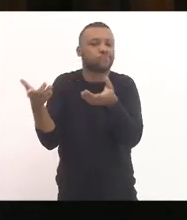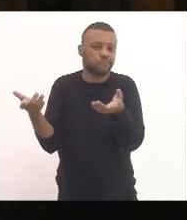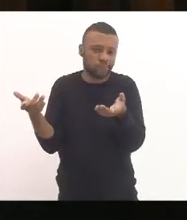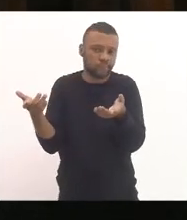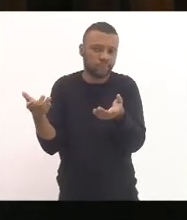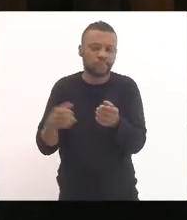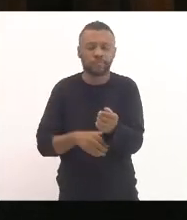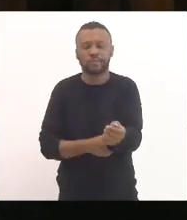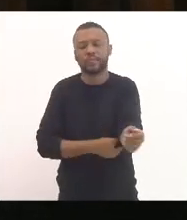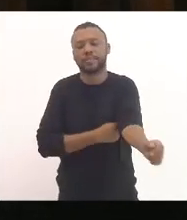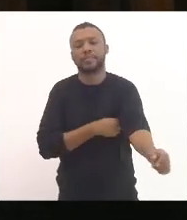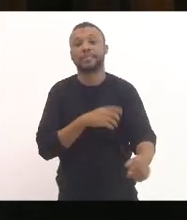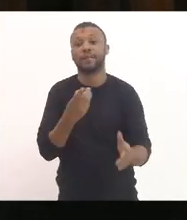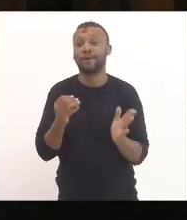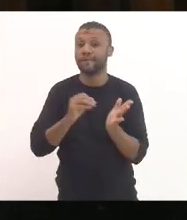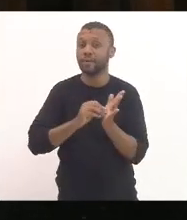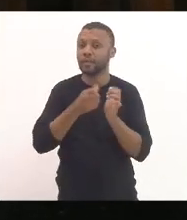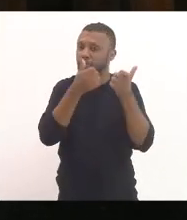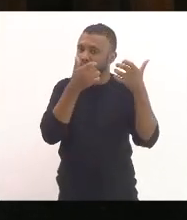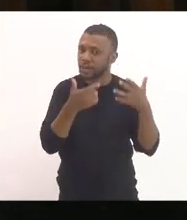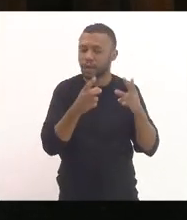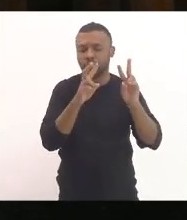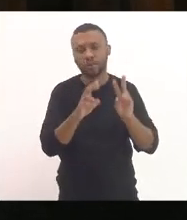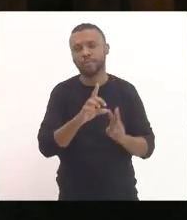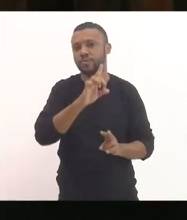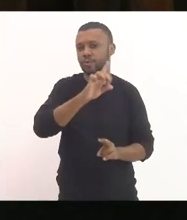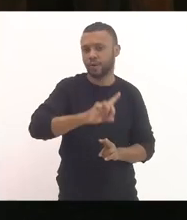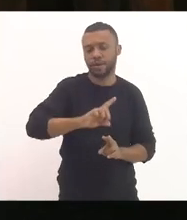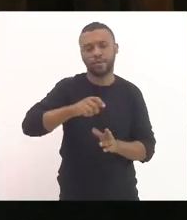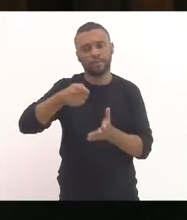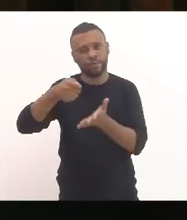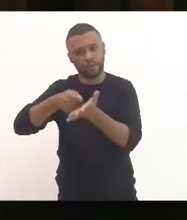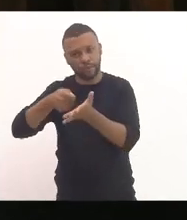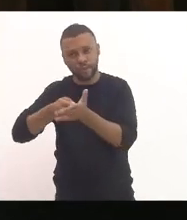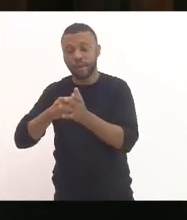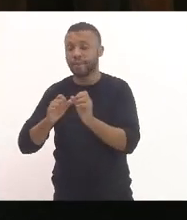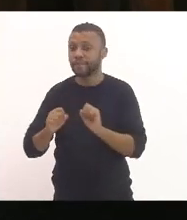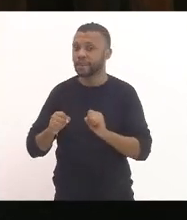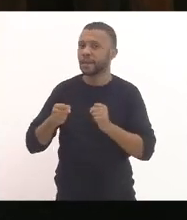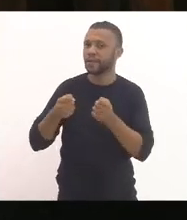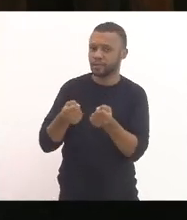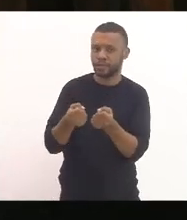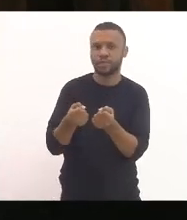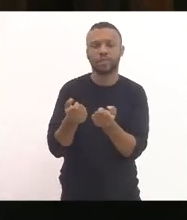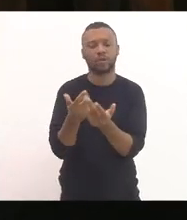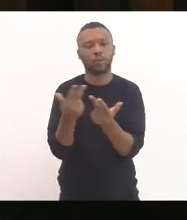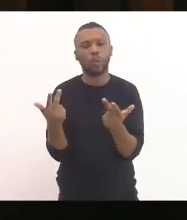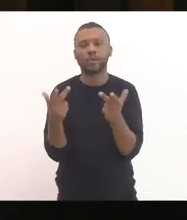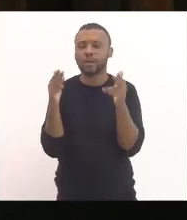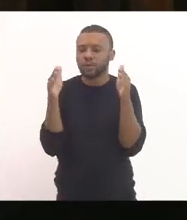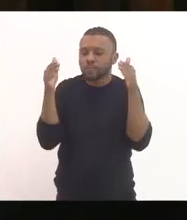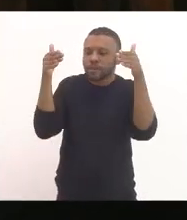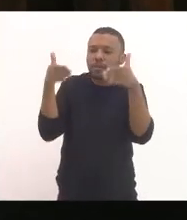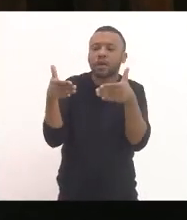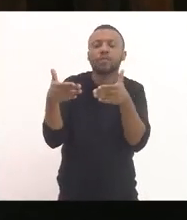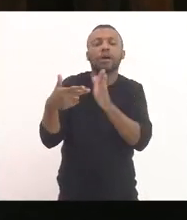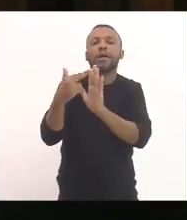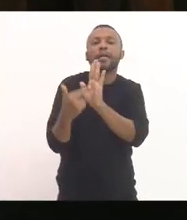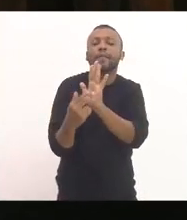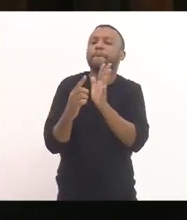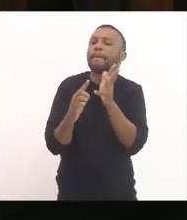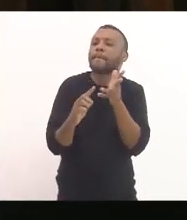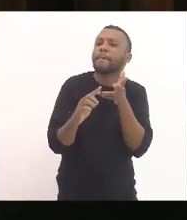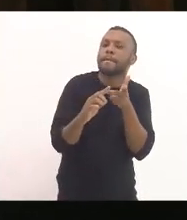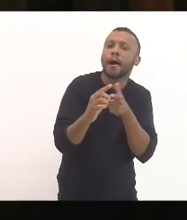então não explicar na lei orgânica direitos prerrogativas e garantias bem como a especificação das atribuições de